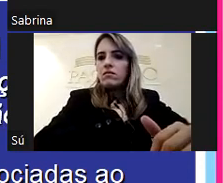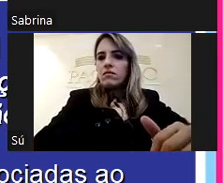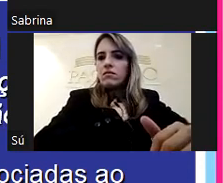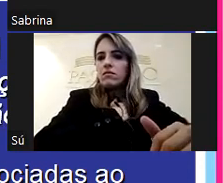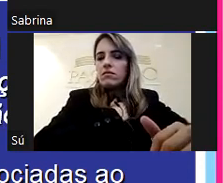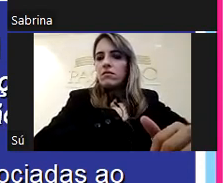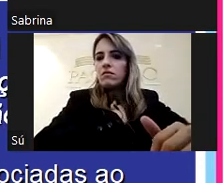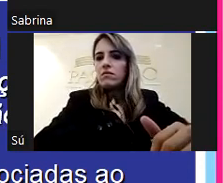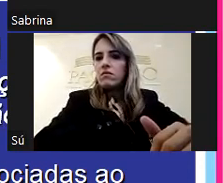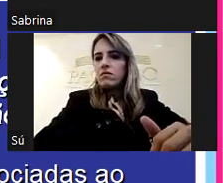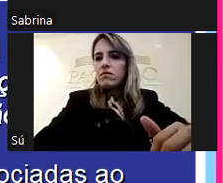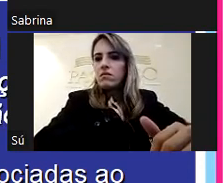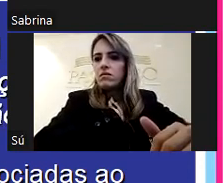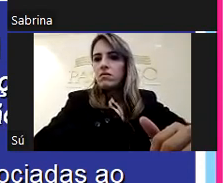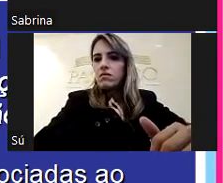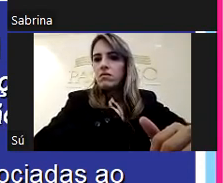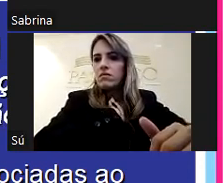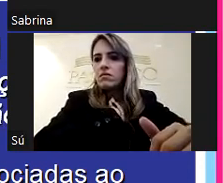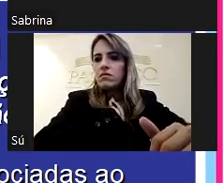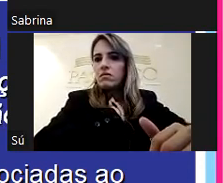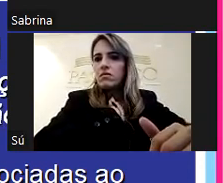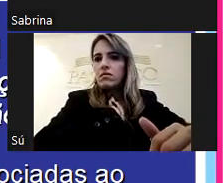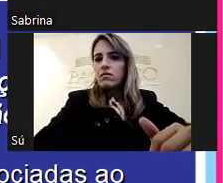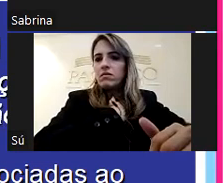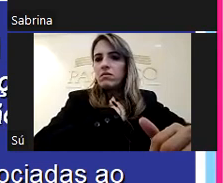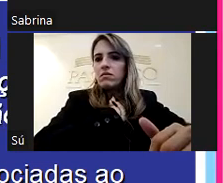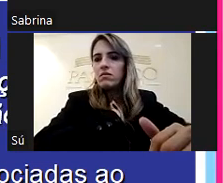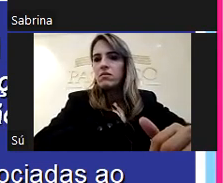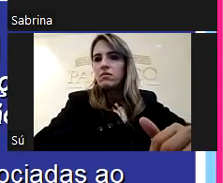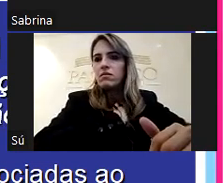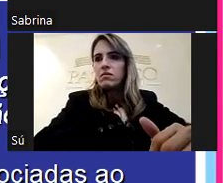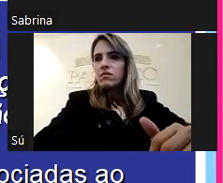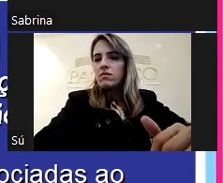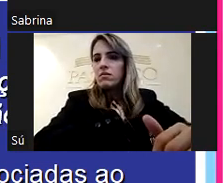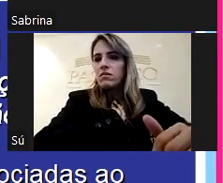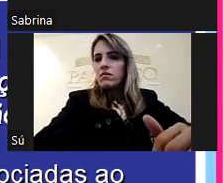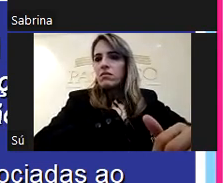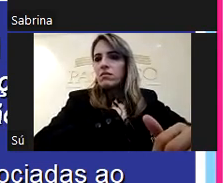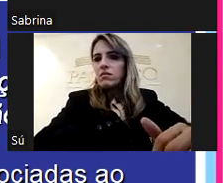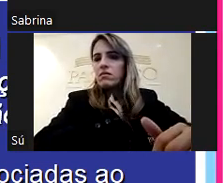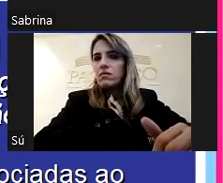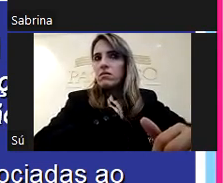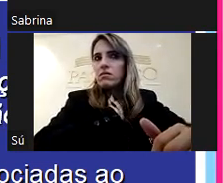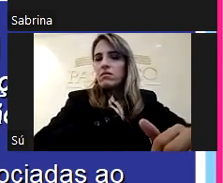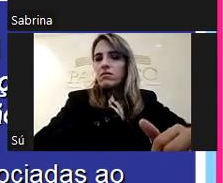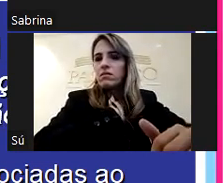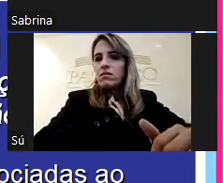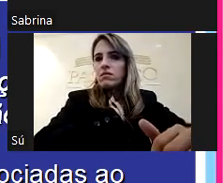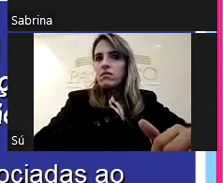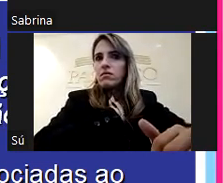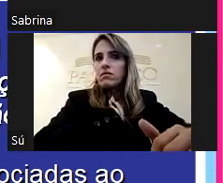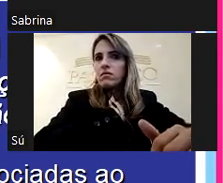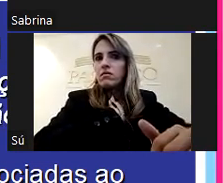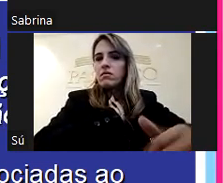Portanto, cabe a nós, psicanalistas, após o parecer médico, a investigação cautelosa até nós chegarmos à causa, que